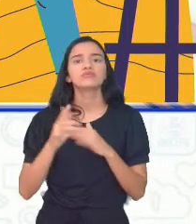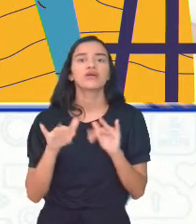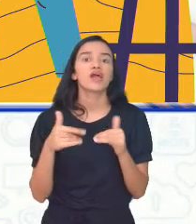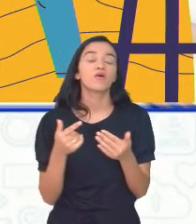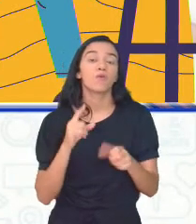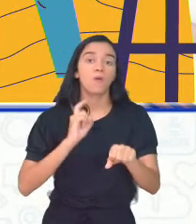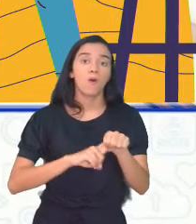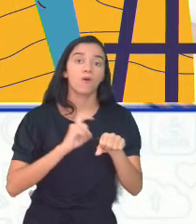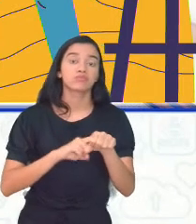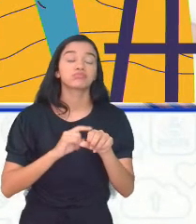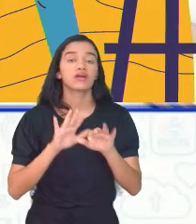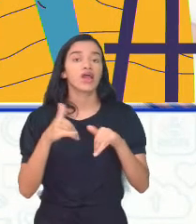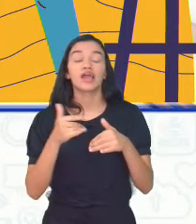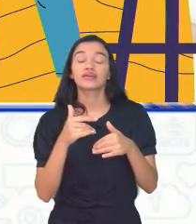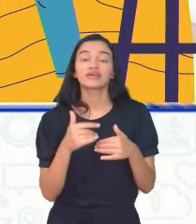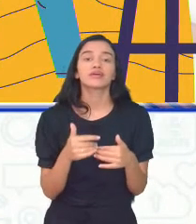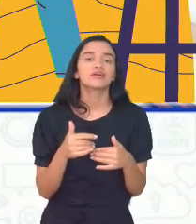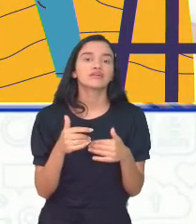né, no